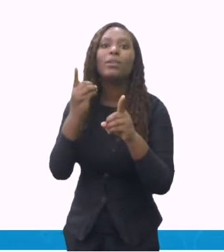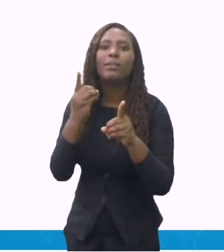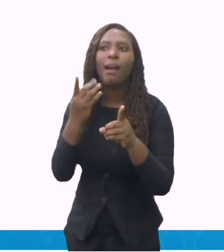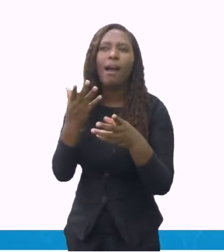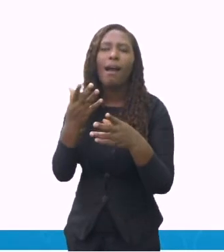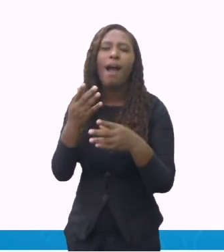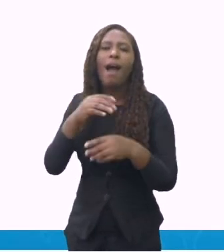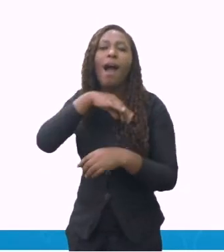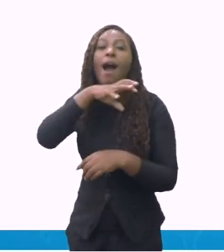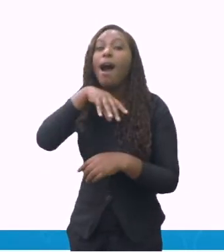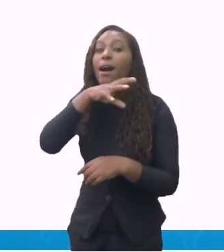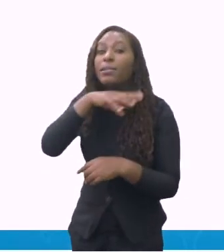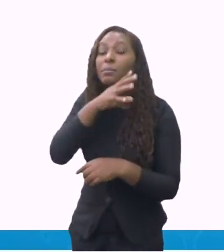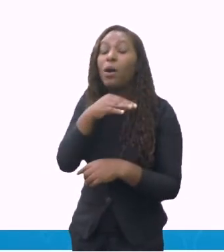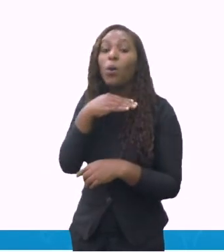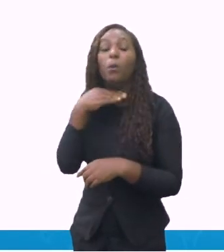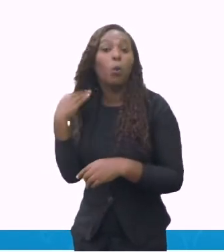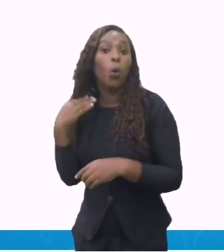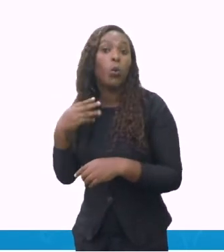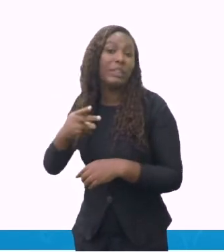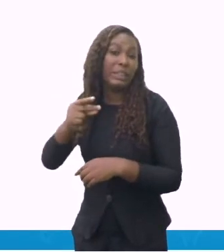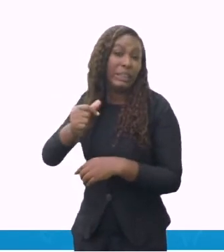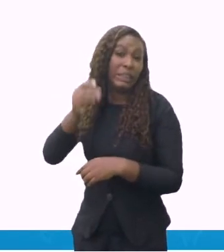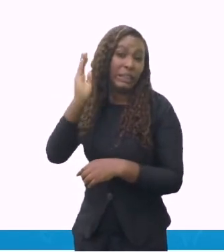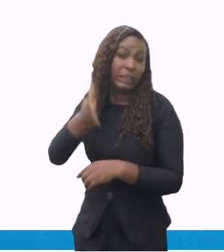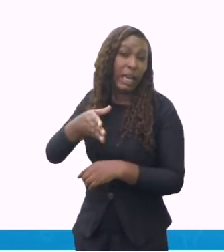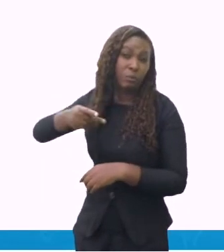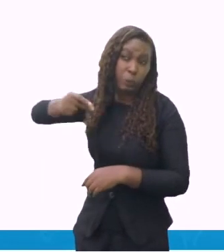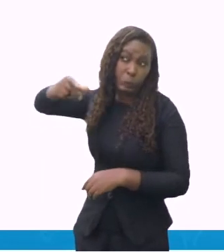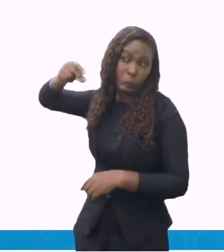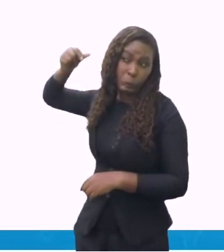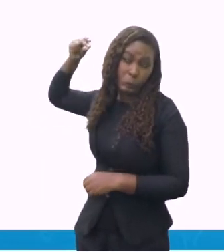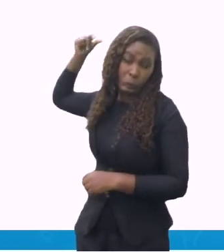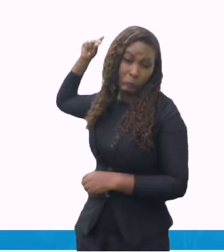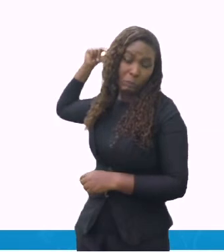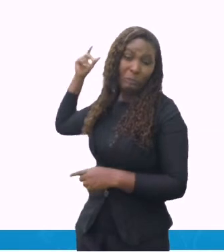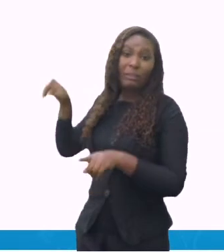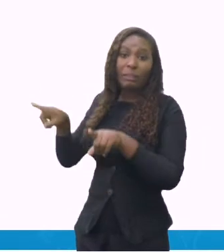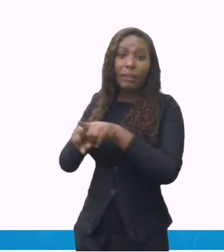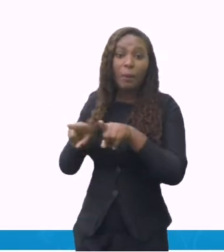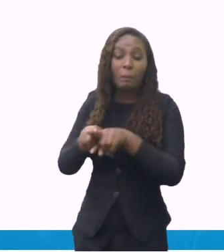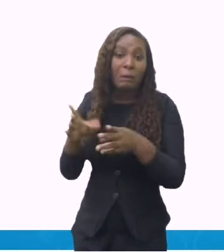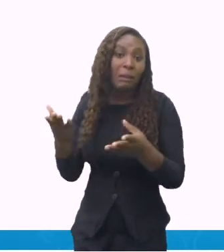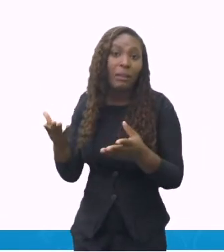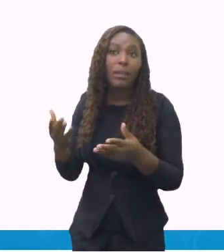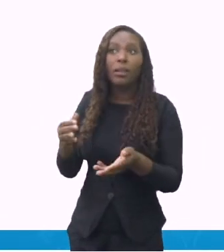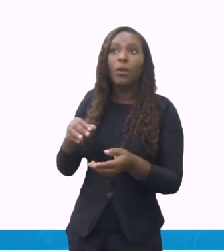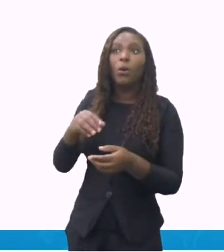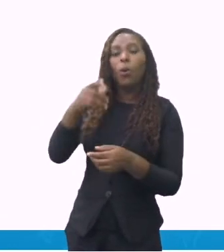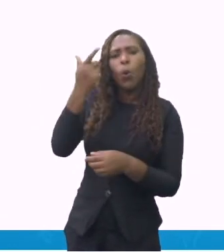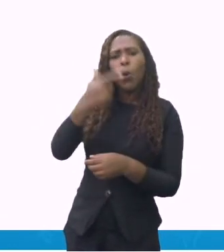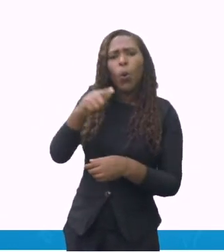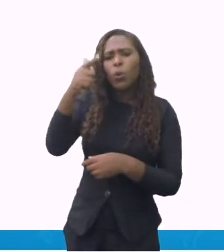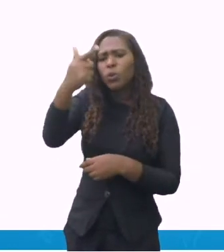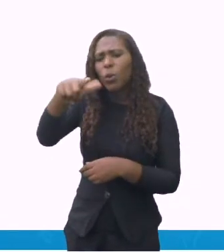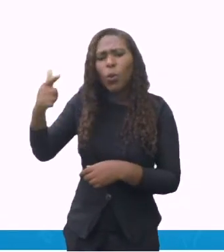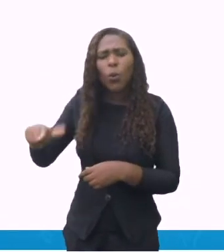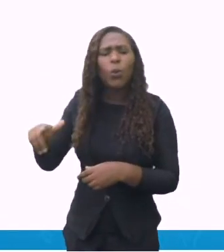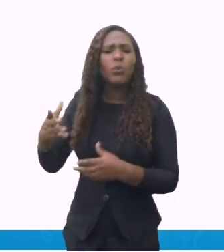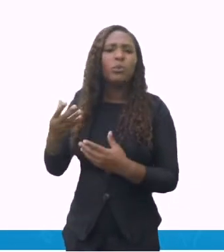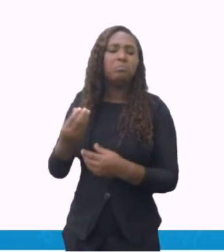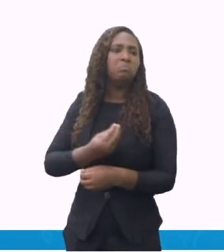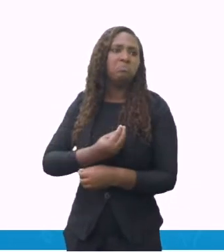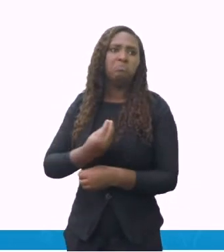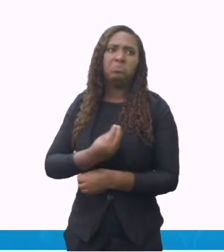que são fósseis? Fósseis são vestígios, são sinais de seres